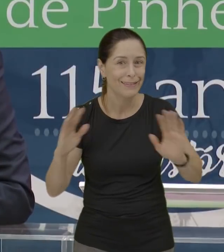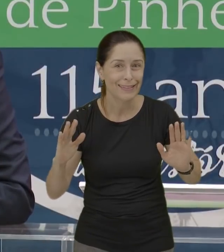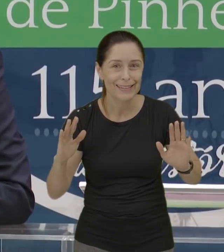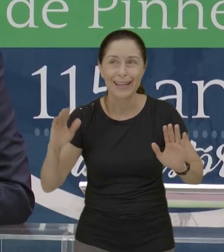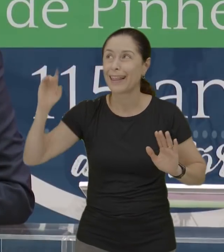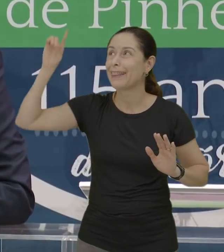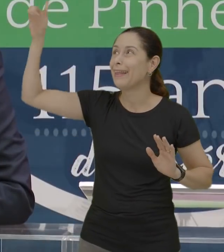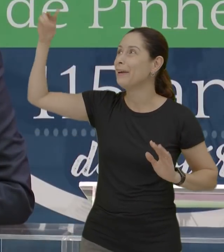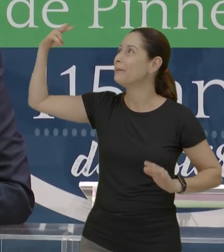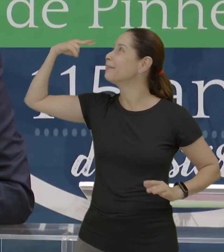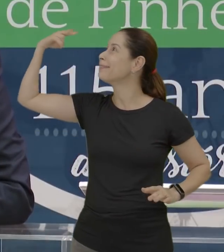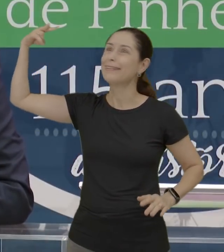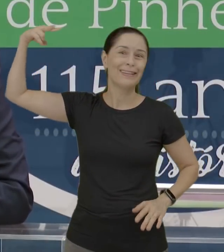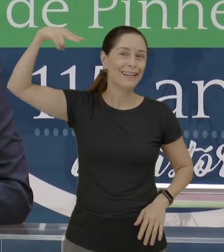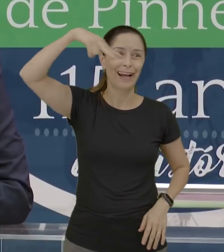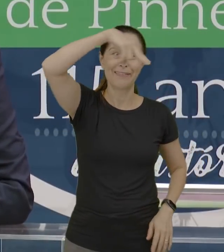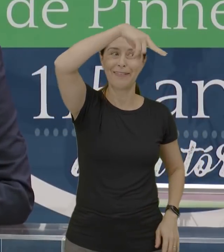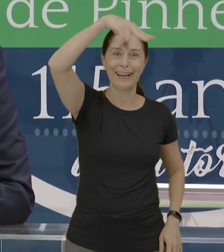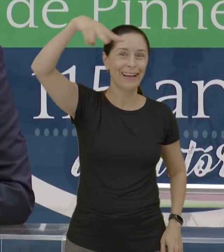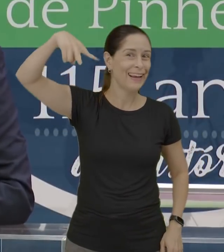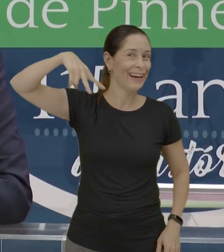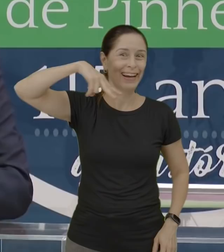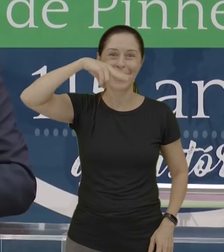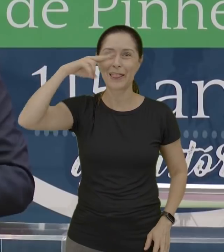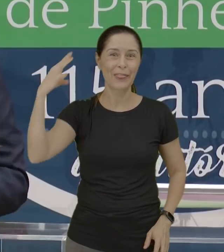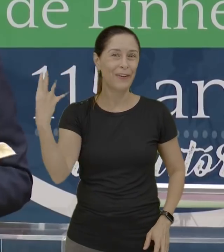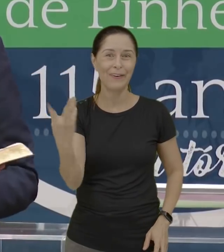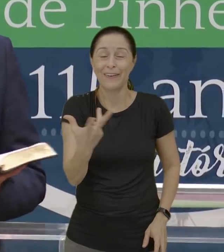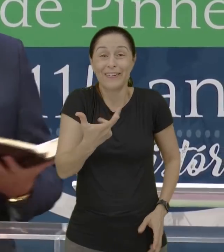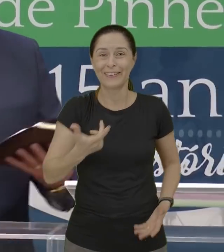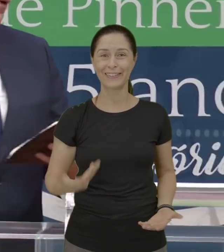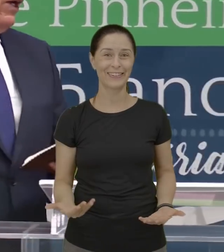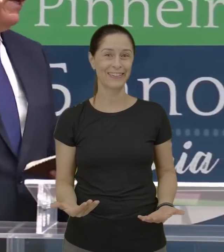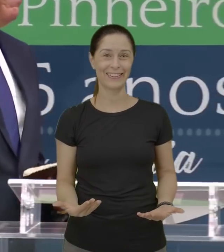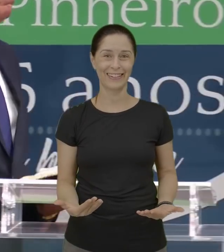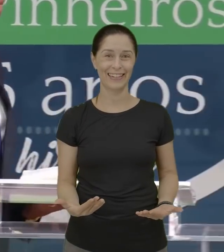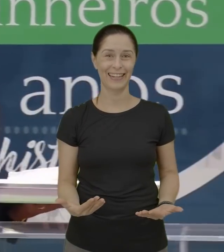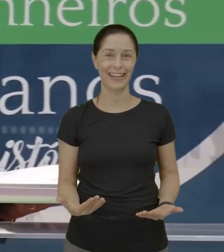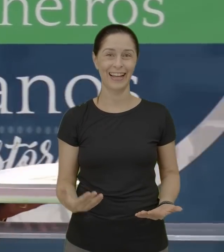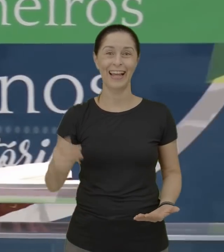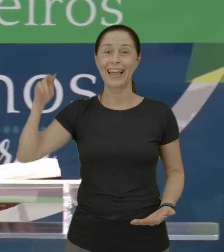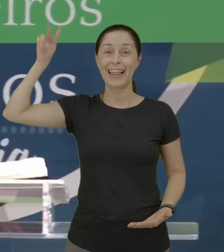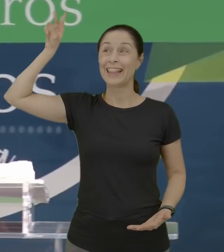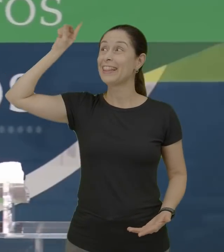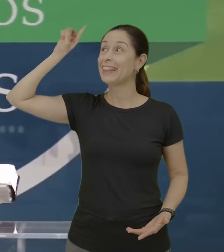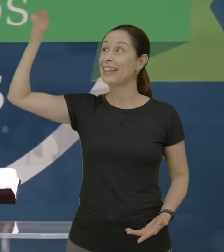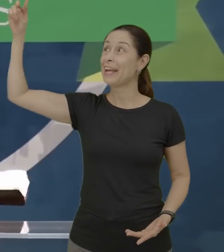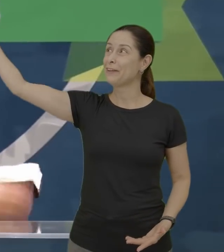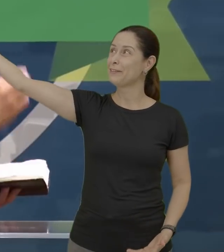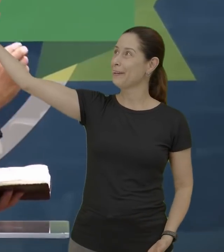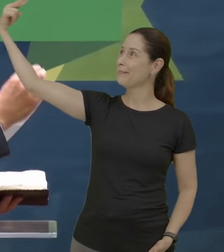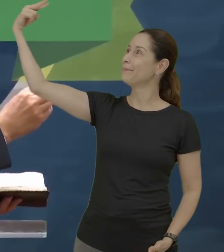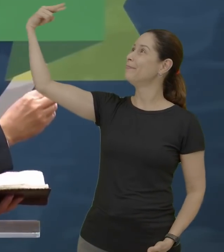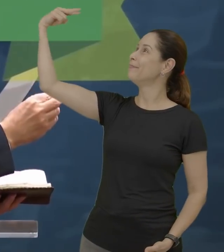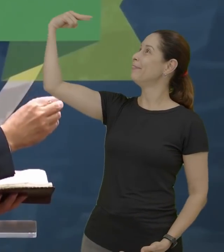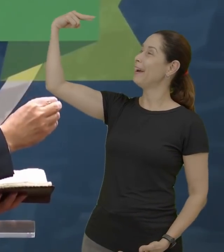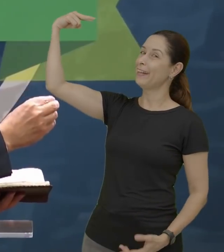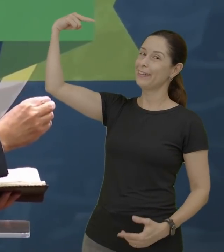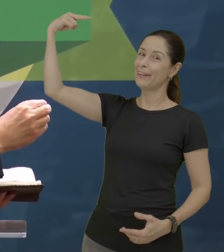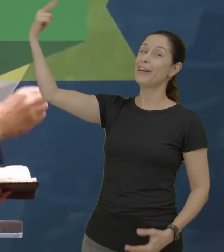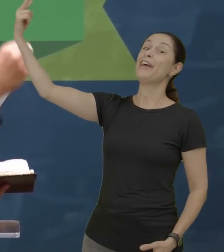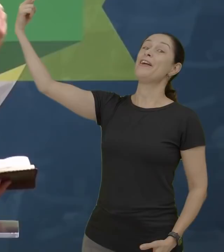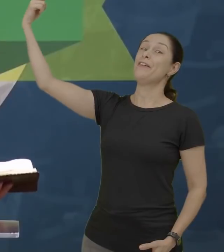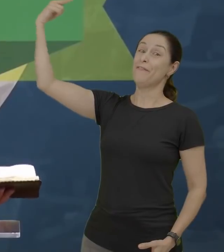recompensa. No devido tempo você vai ceifar, você vai colher. Porque